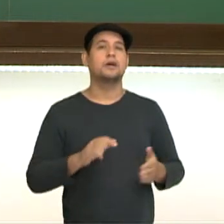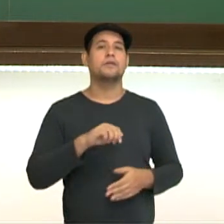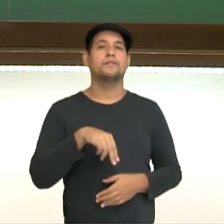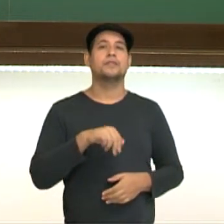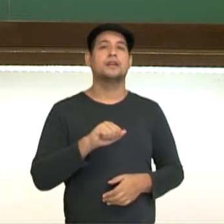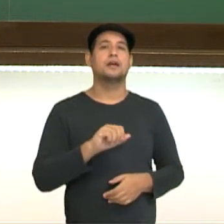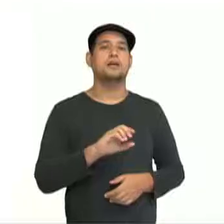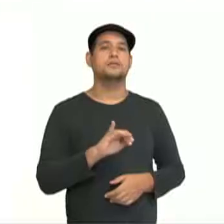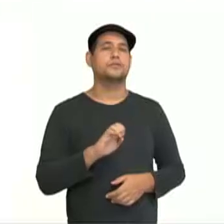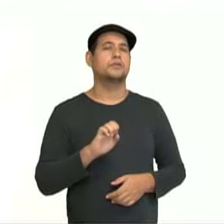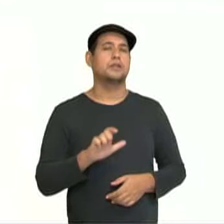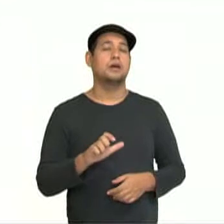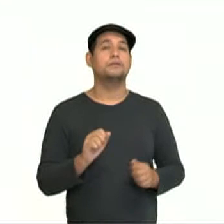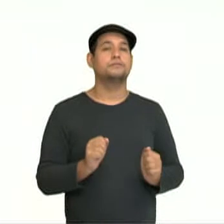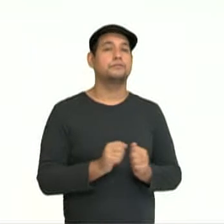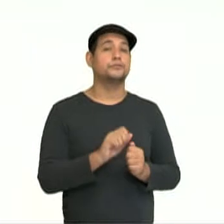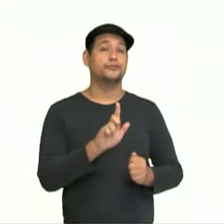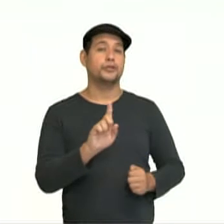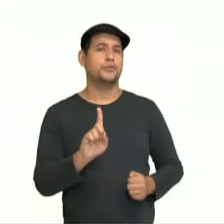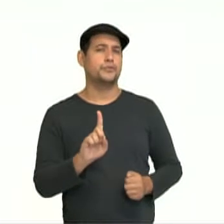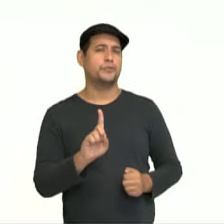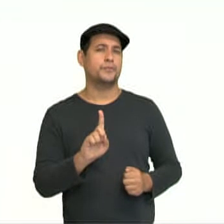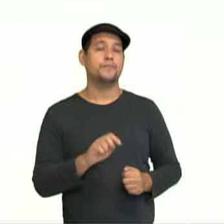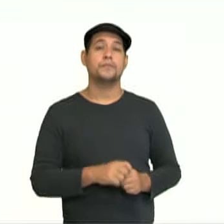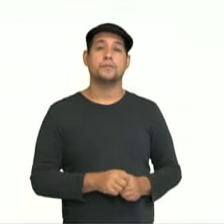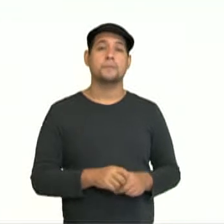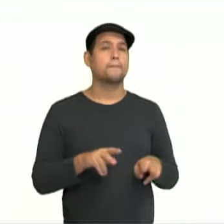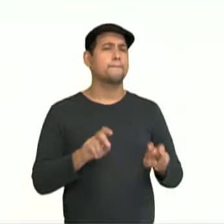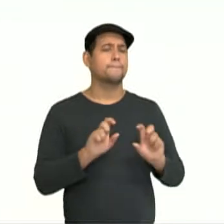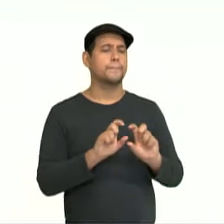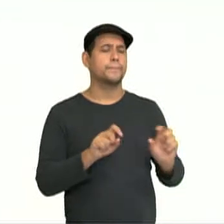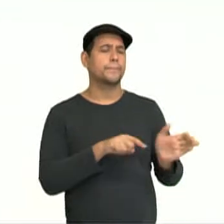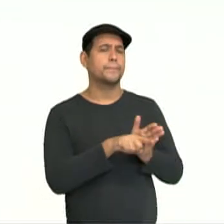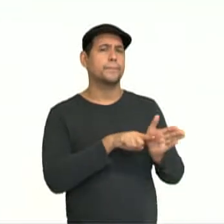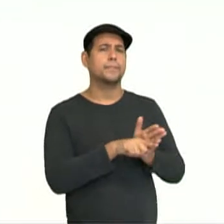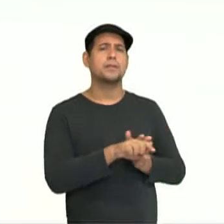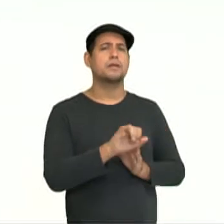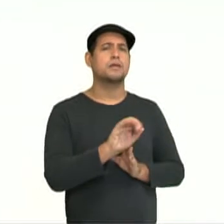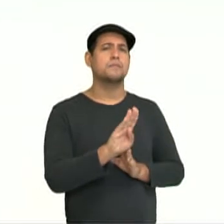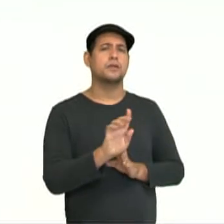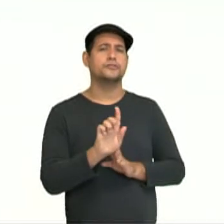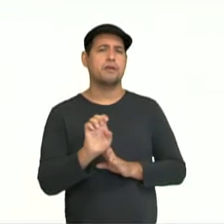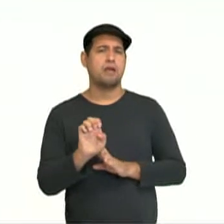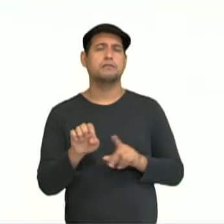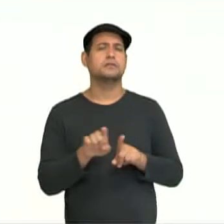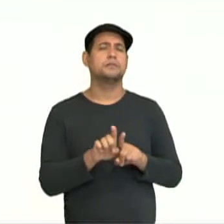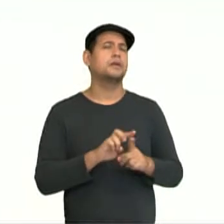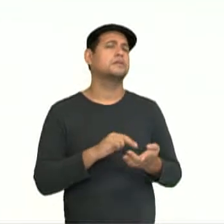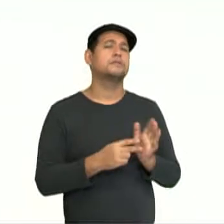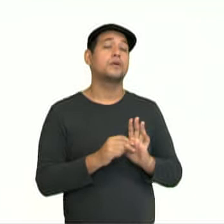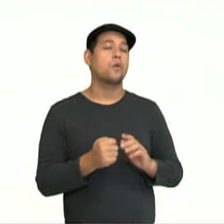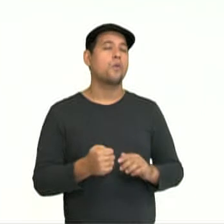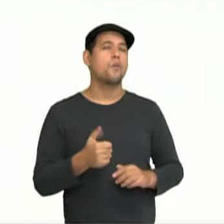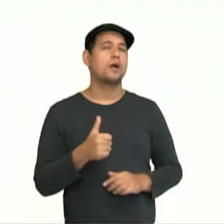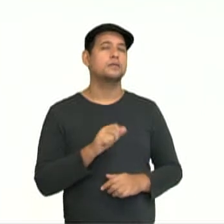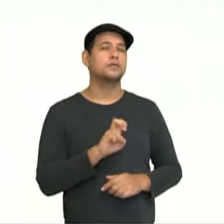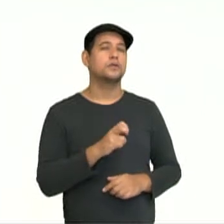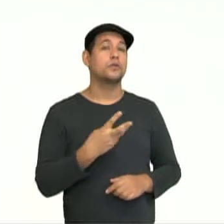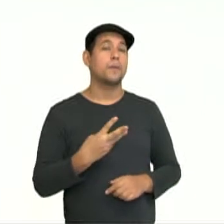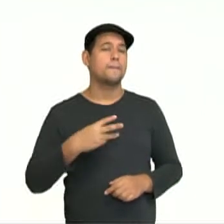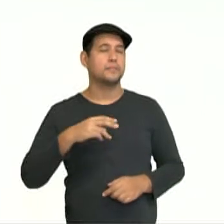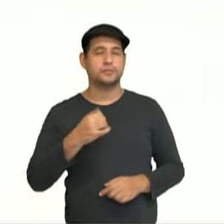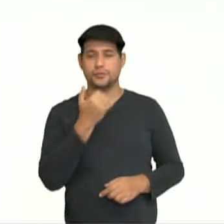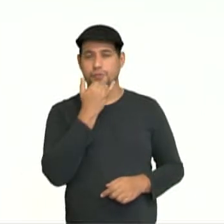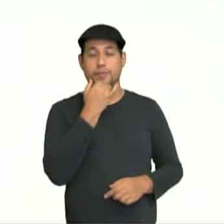do G1, que através do IBGE, Instituto Brasileiro de Geografia e Estatística, quase 52 milhões